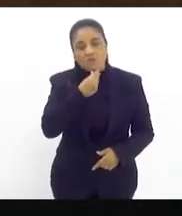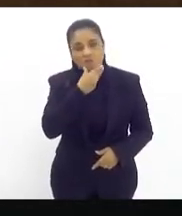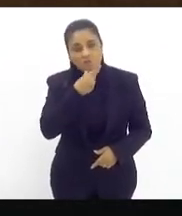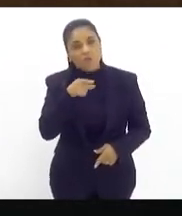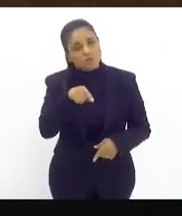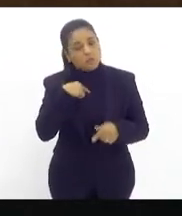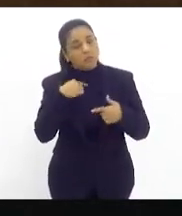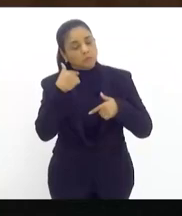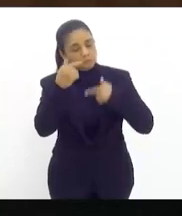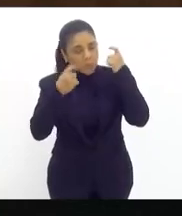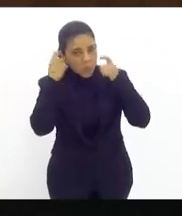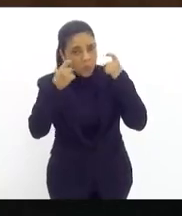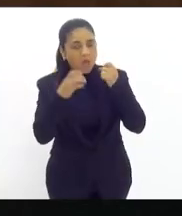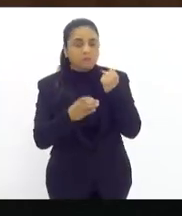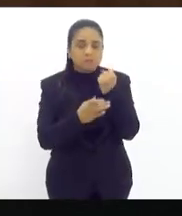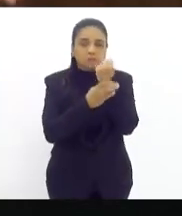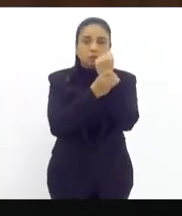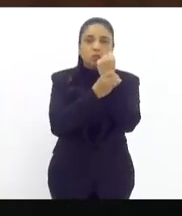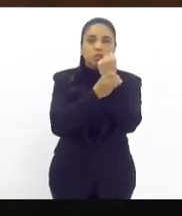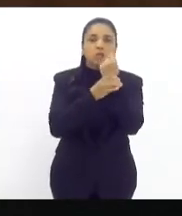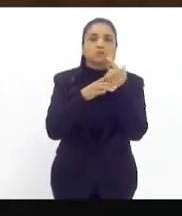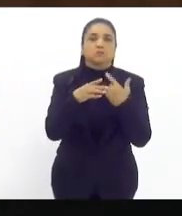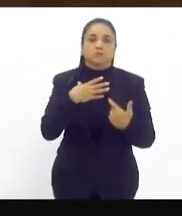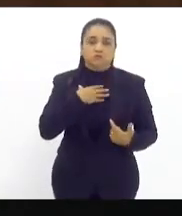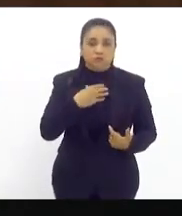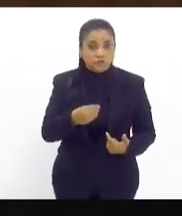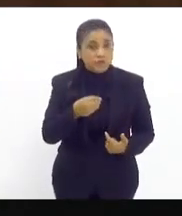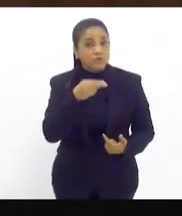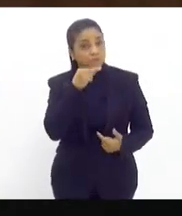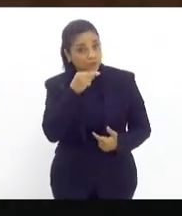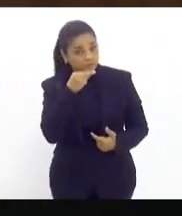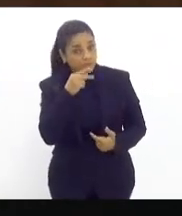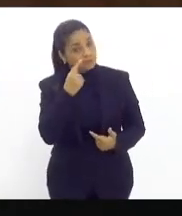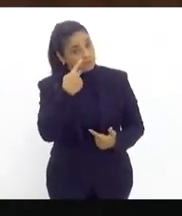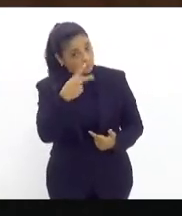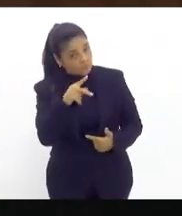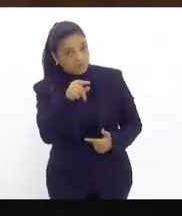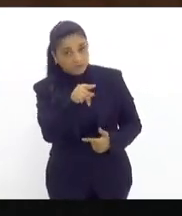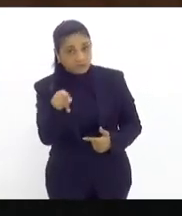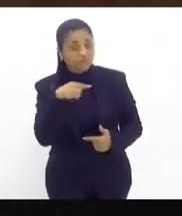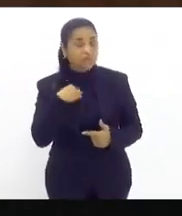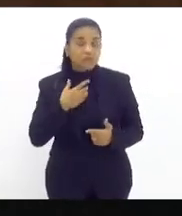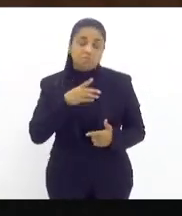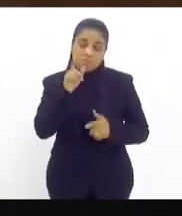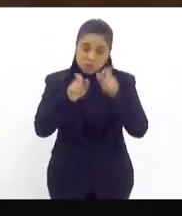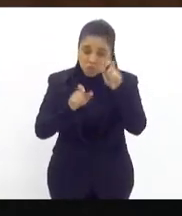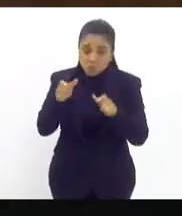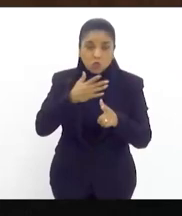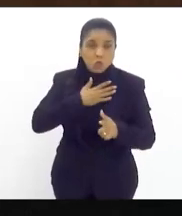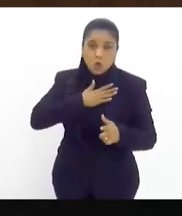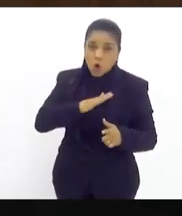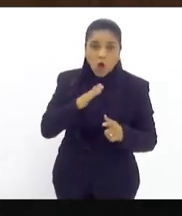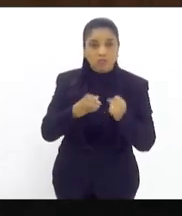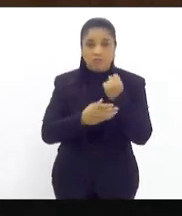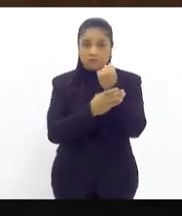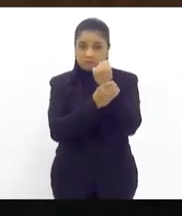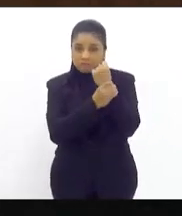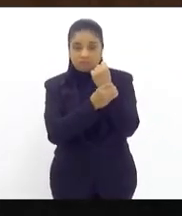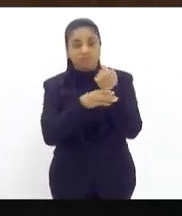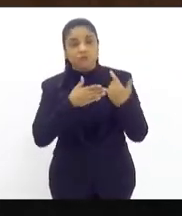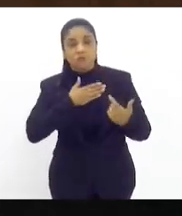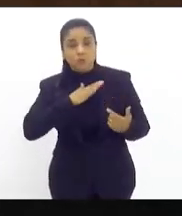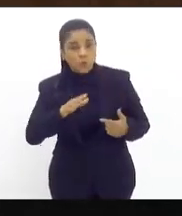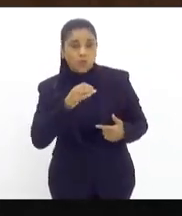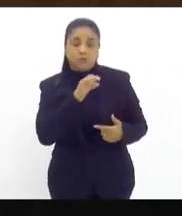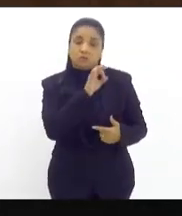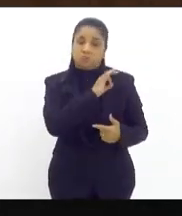seus filhos dos seus netos mas tem gente que não gosta não gosta da segurança não gosta da polícia e não quer